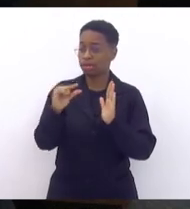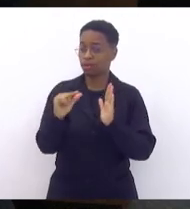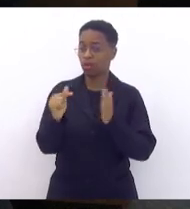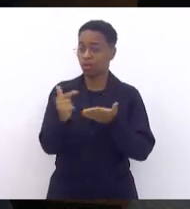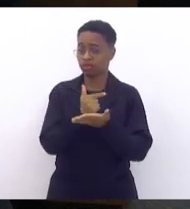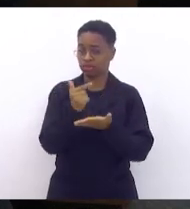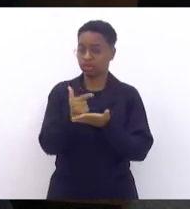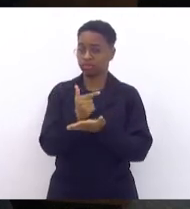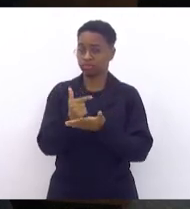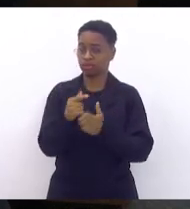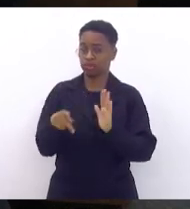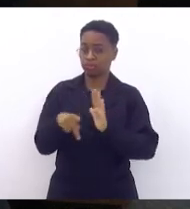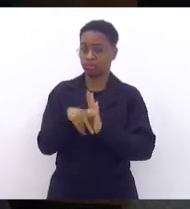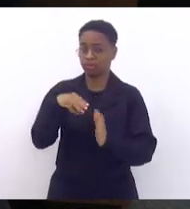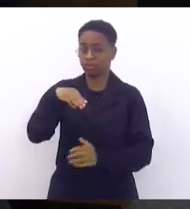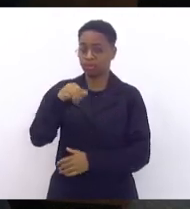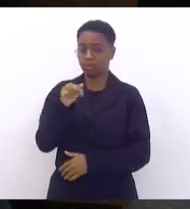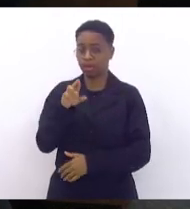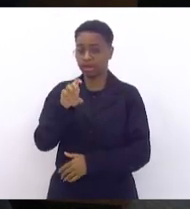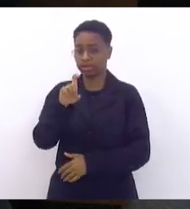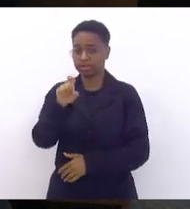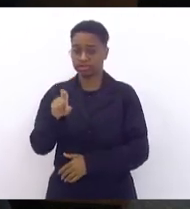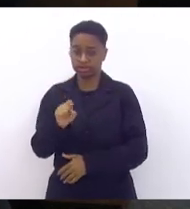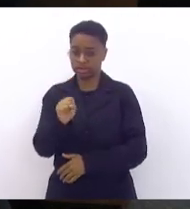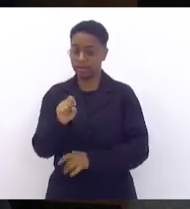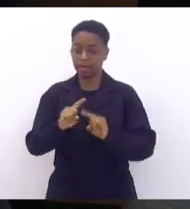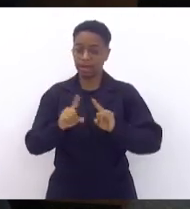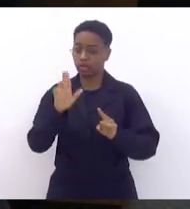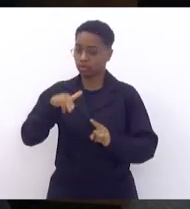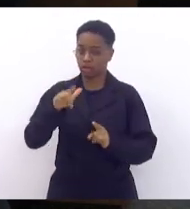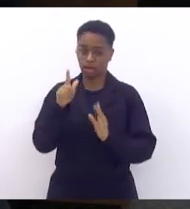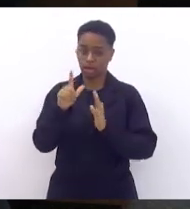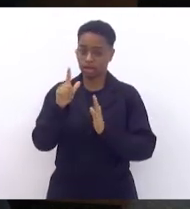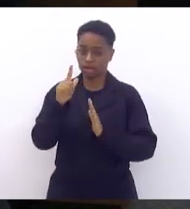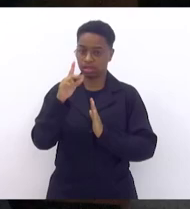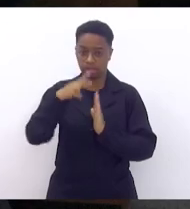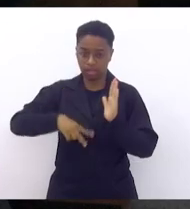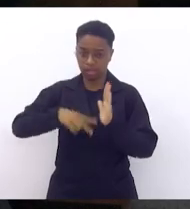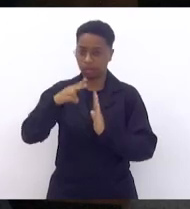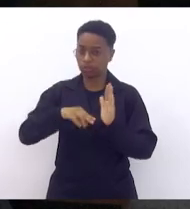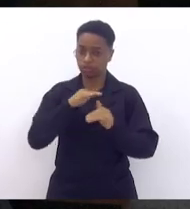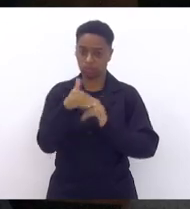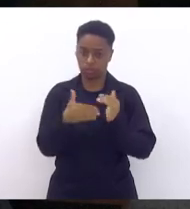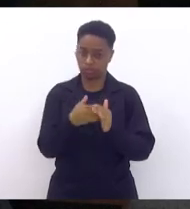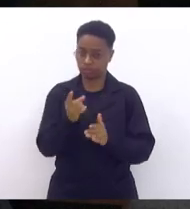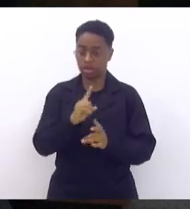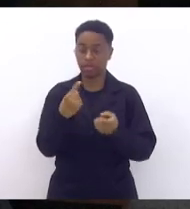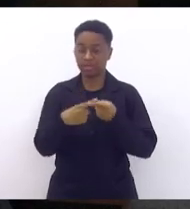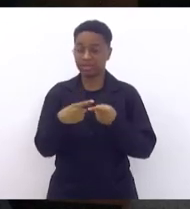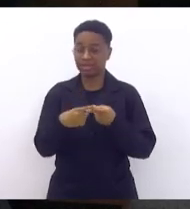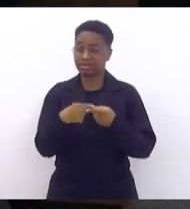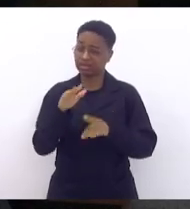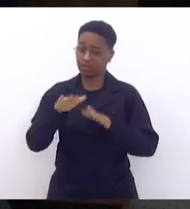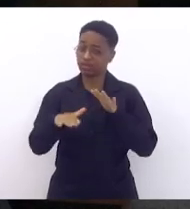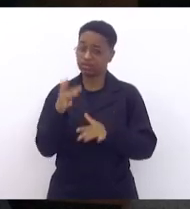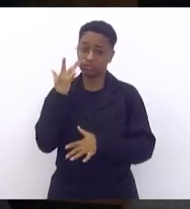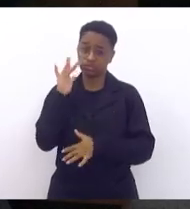do livro. Nunca abriu o Capital. E é capaz até de não